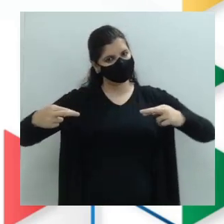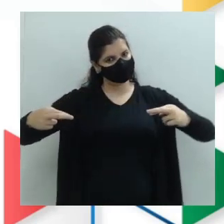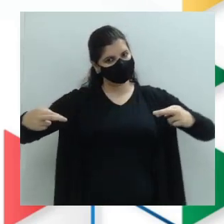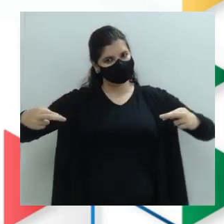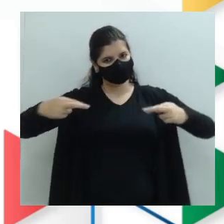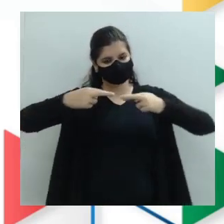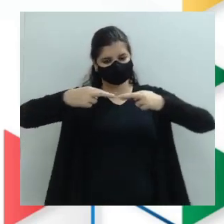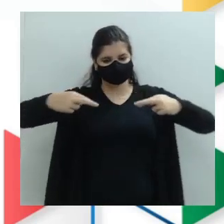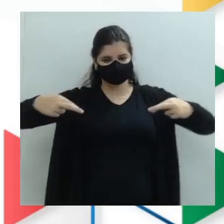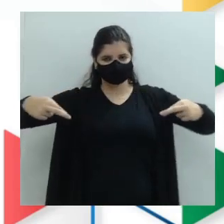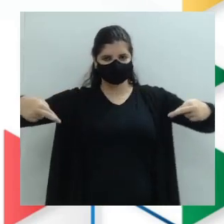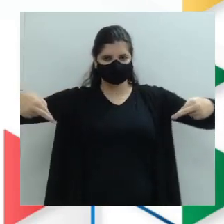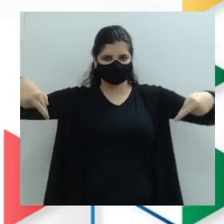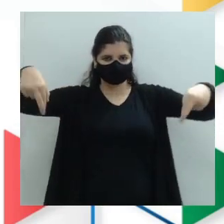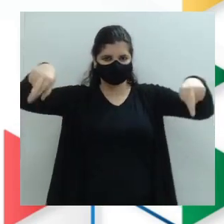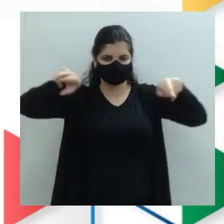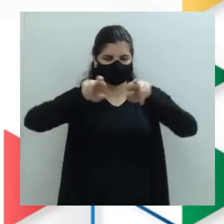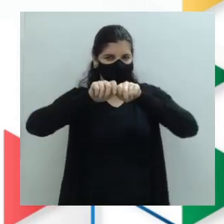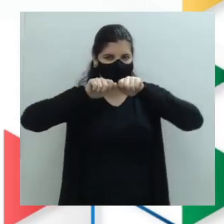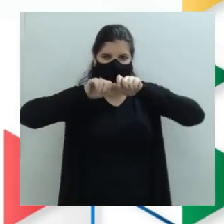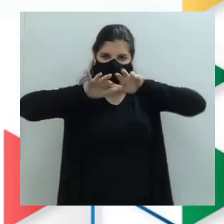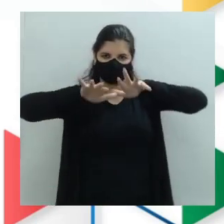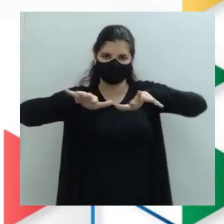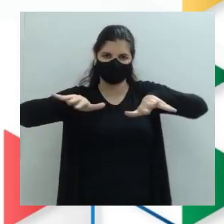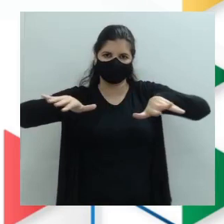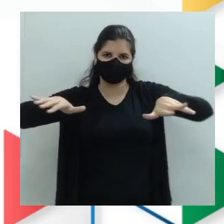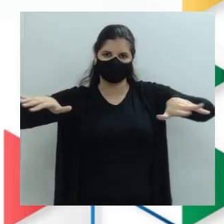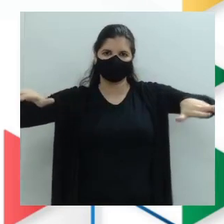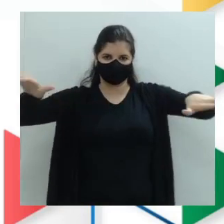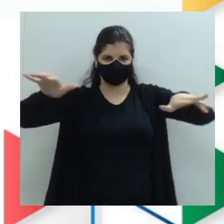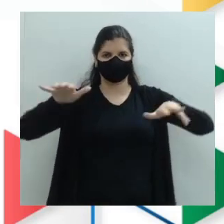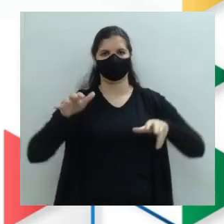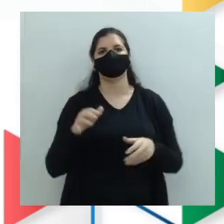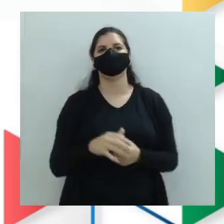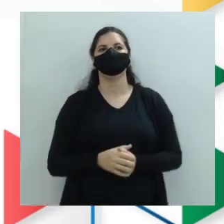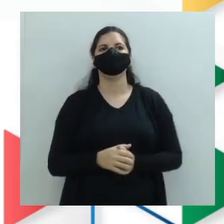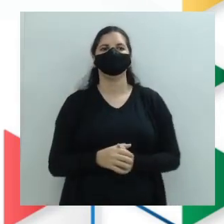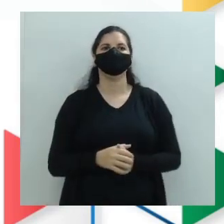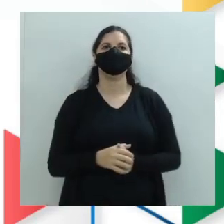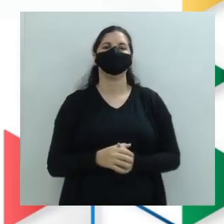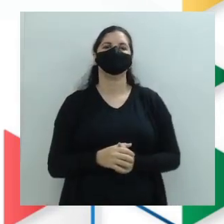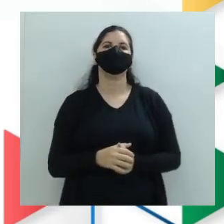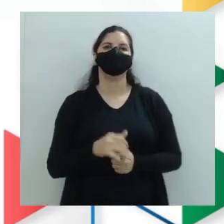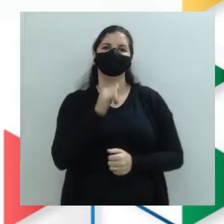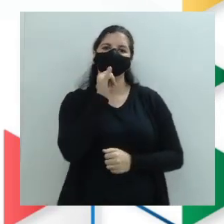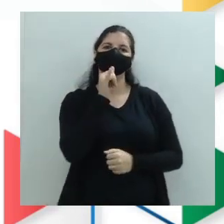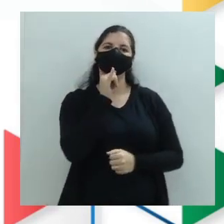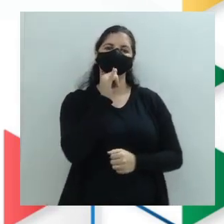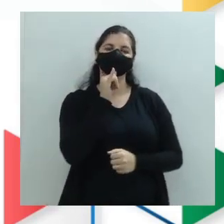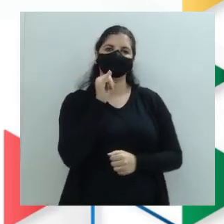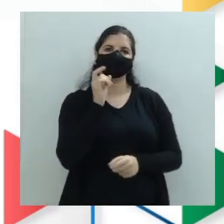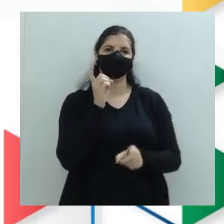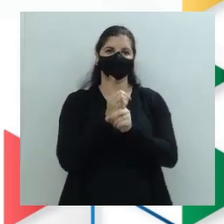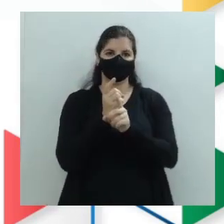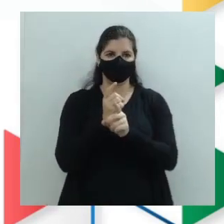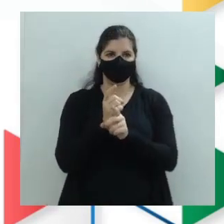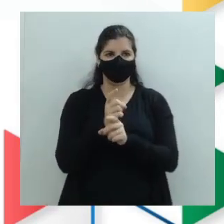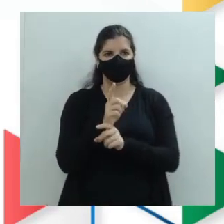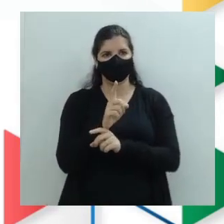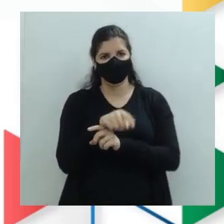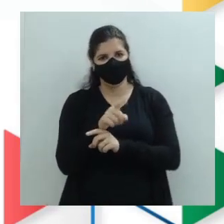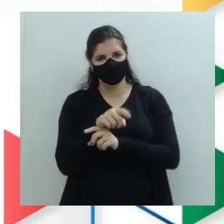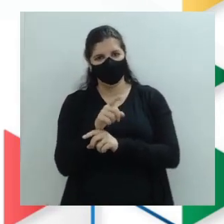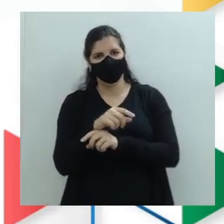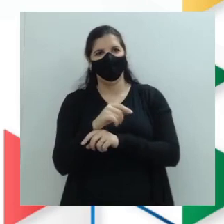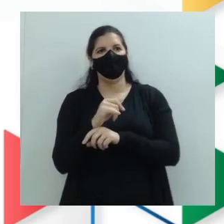que vai se mover ali ao longo do condutor. Bom, exemplos aí de condutores, a